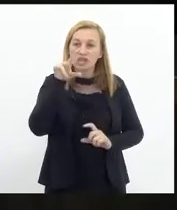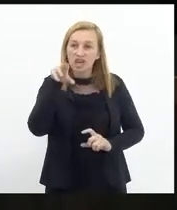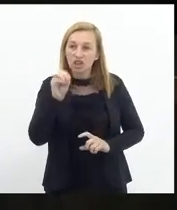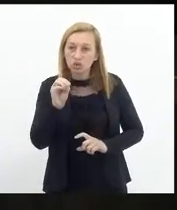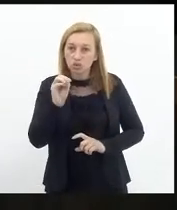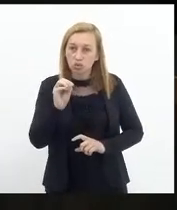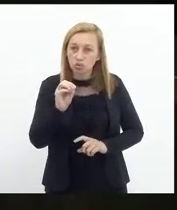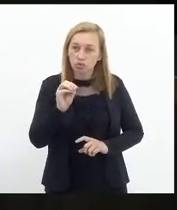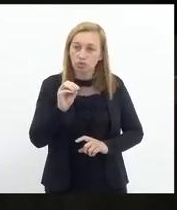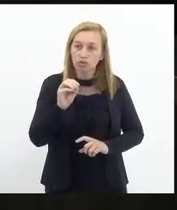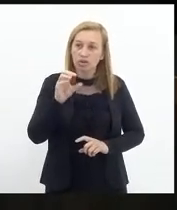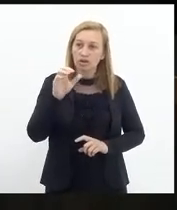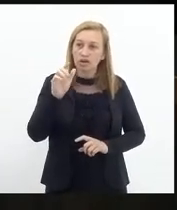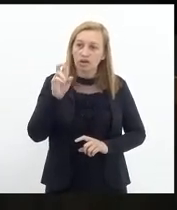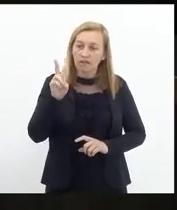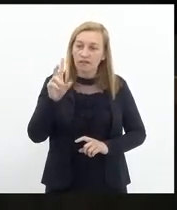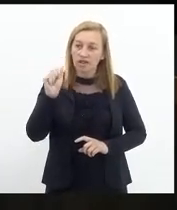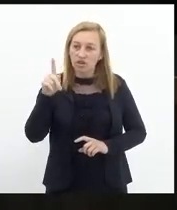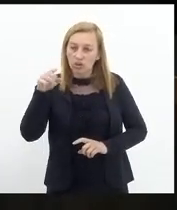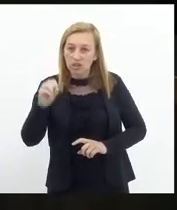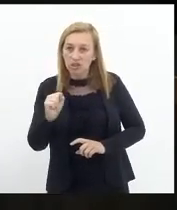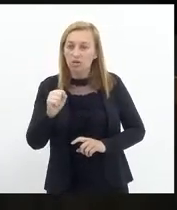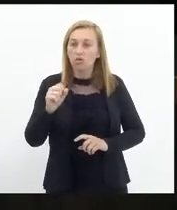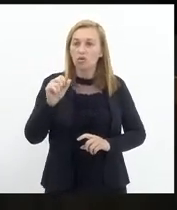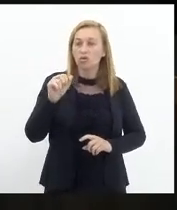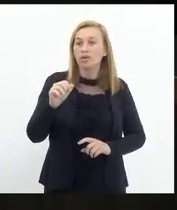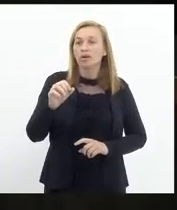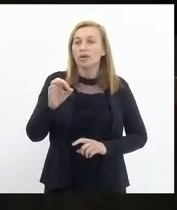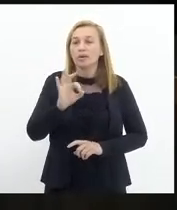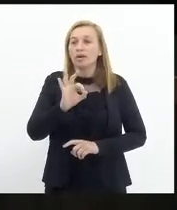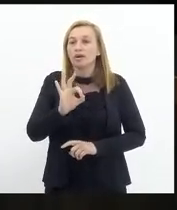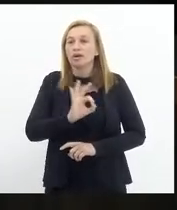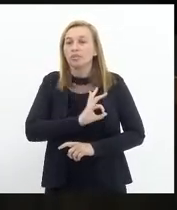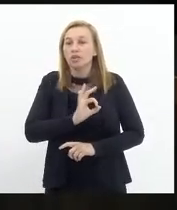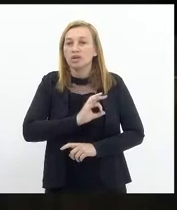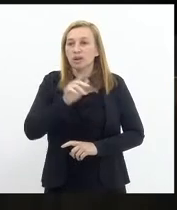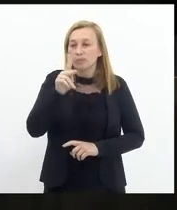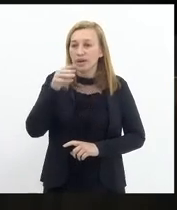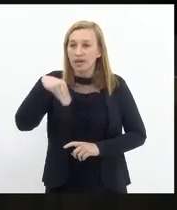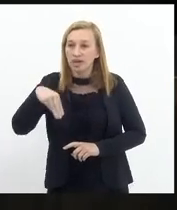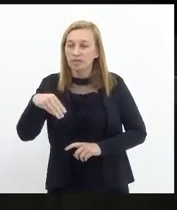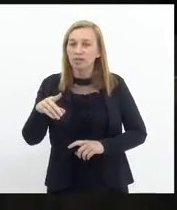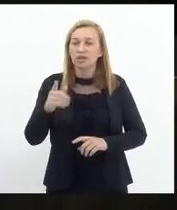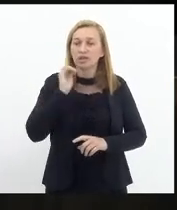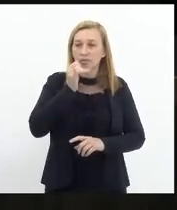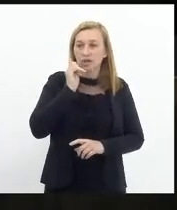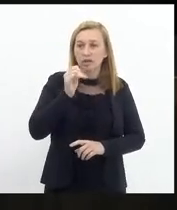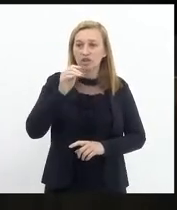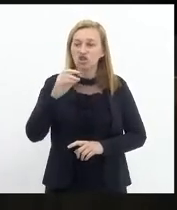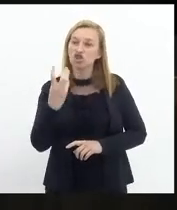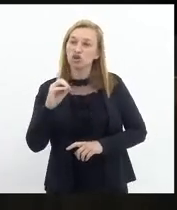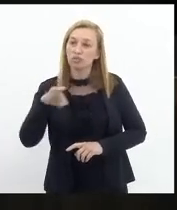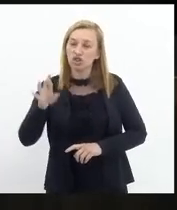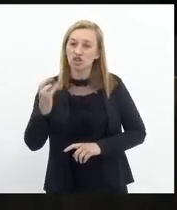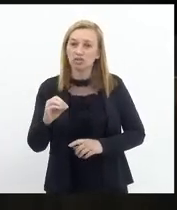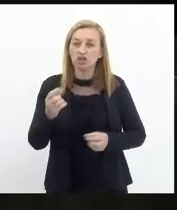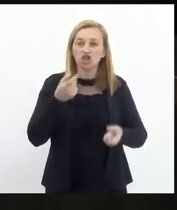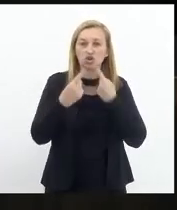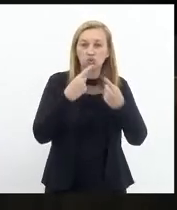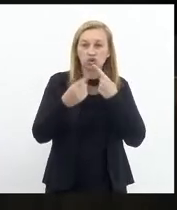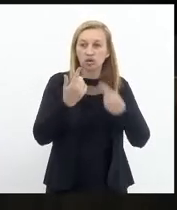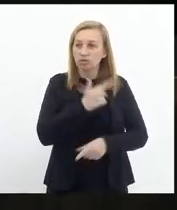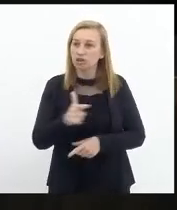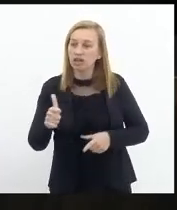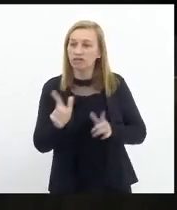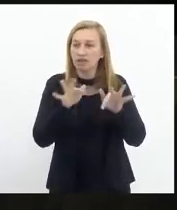de Vasconcelos, coronel PM, parecida com comissão de normas internas e proposições externas, favorável ao relator do deputado Chico Machado. Em discussão, não havendo o